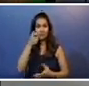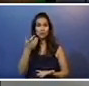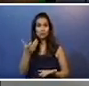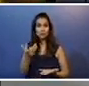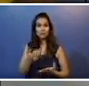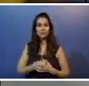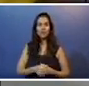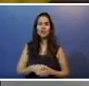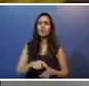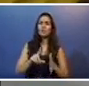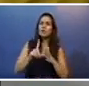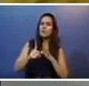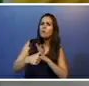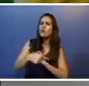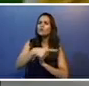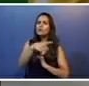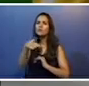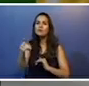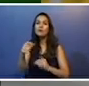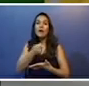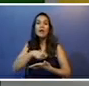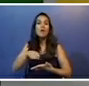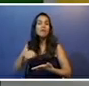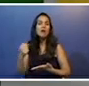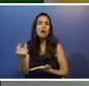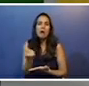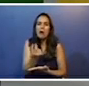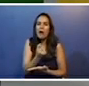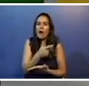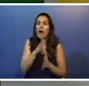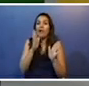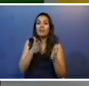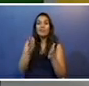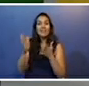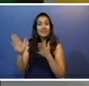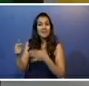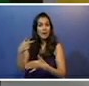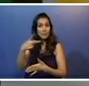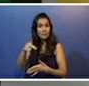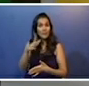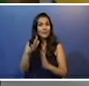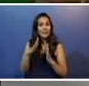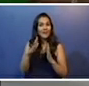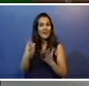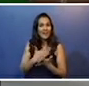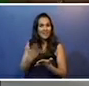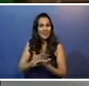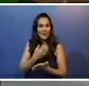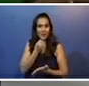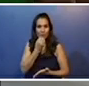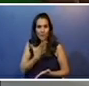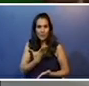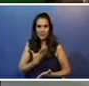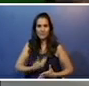Então, depois você pode escrever cada uma desta etapa no seu caderno, tá?